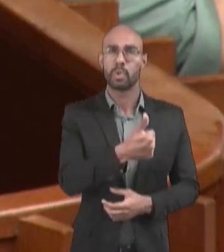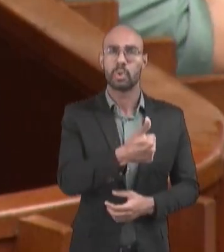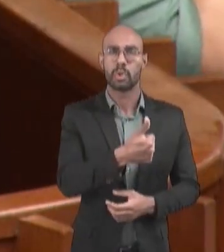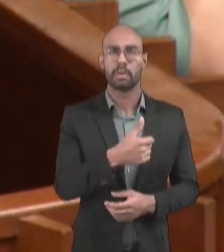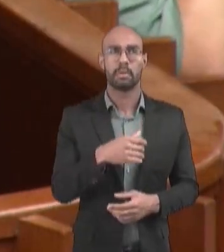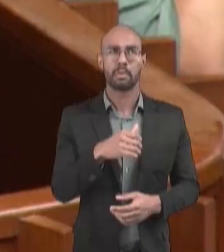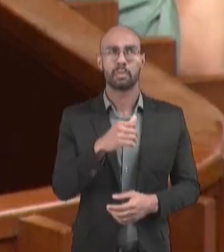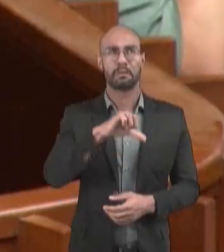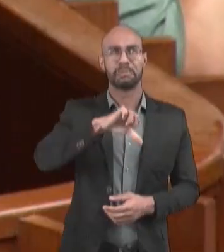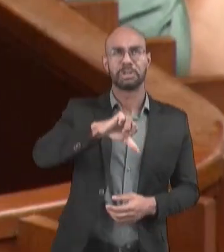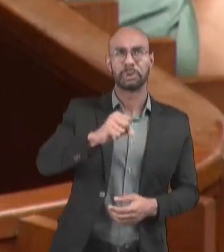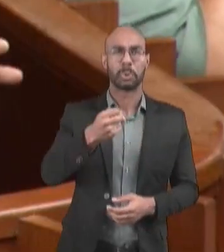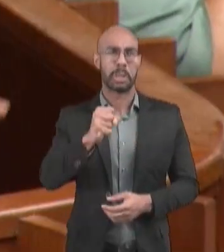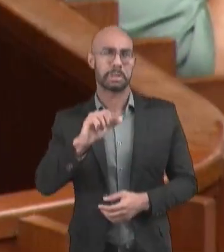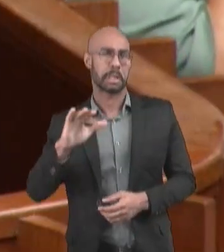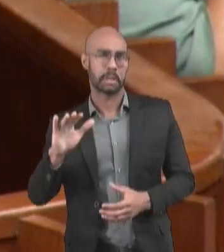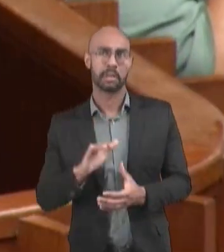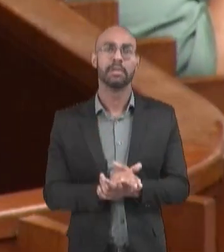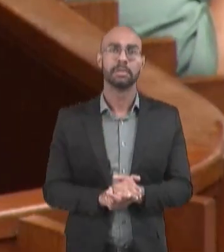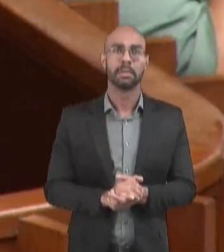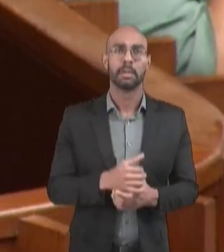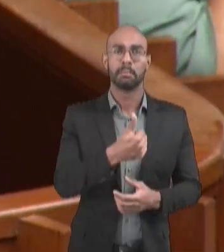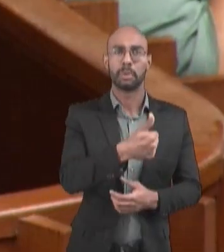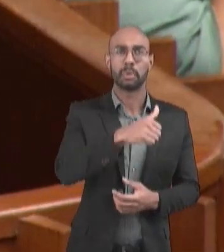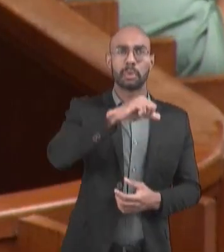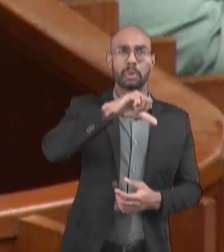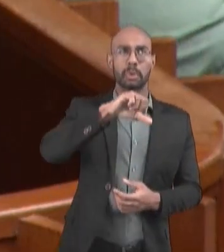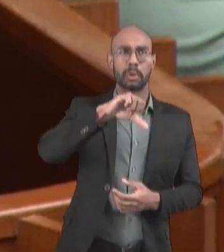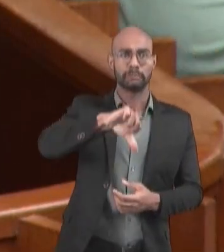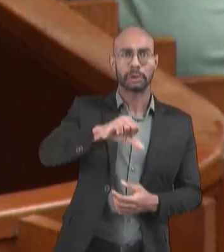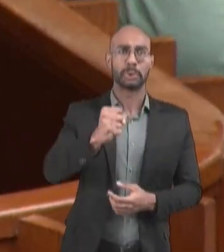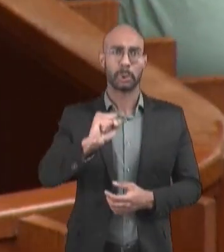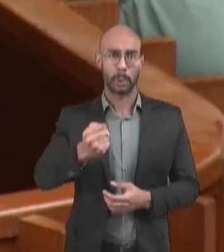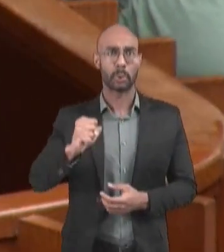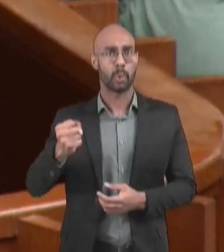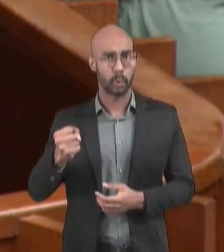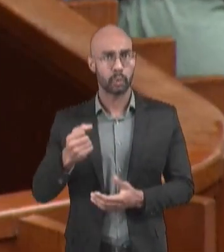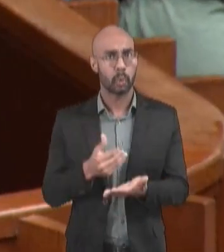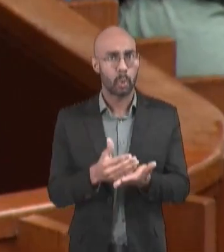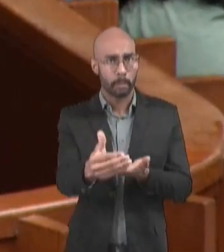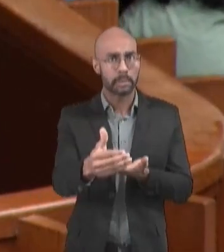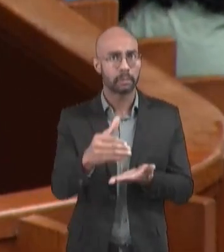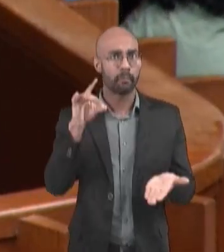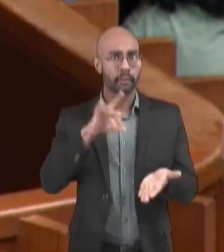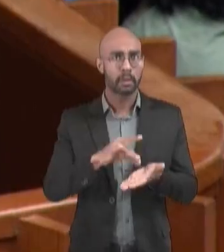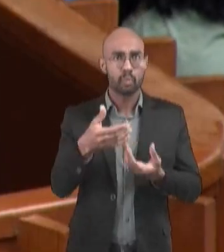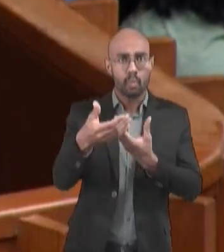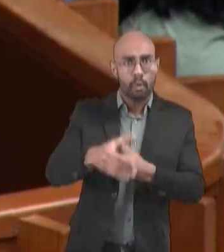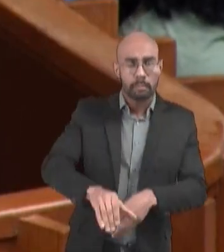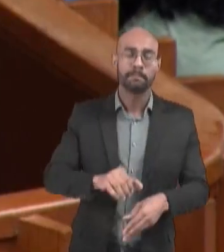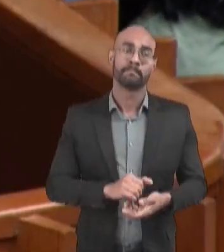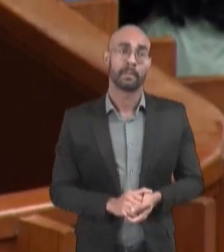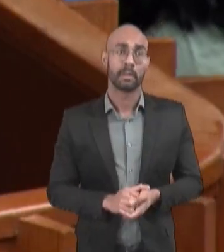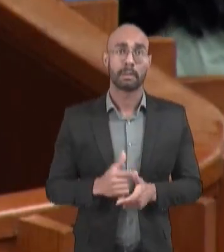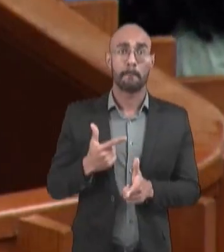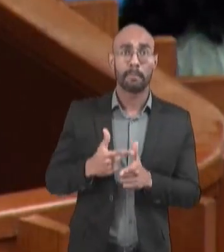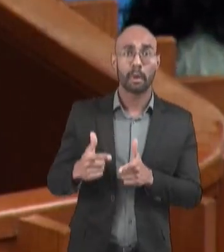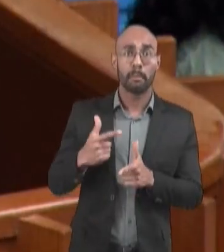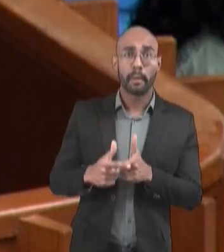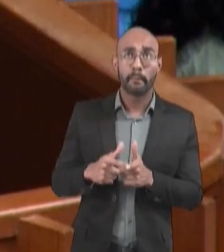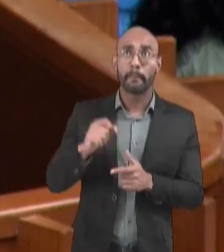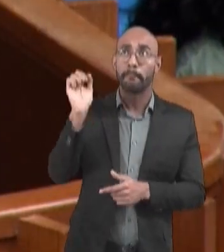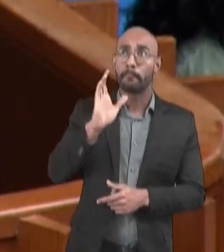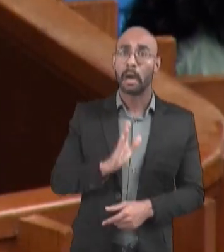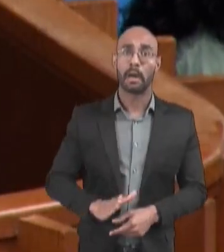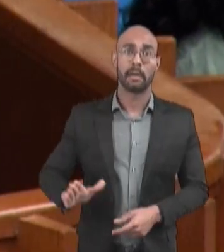e poucos para cá, mais consolidado de 88. Então, esse é um problema recorrente, não é no